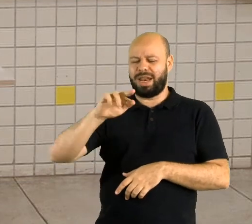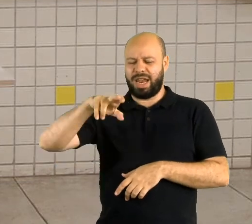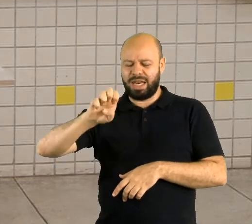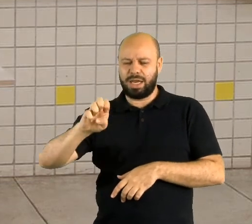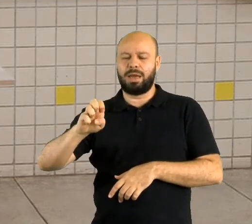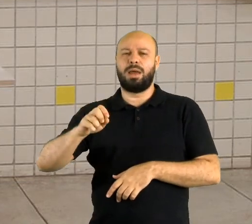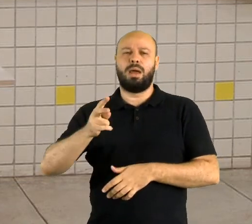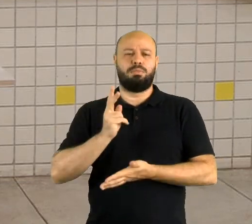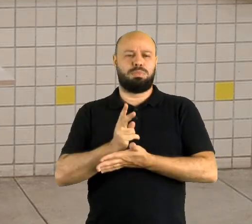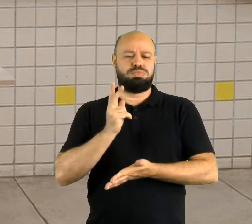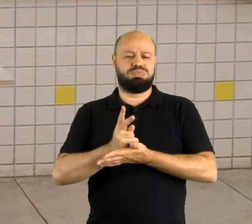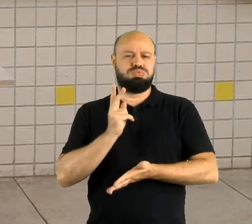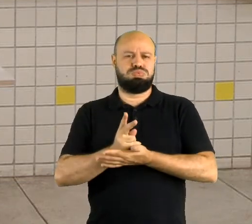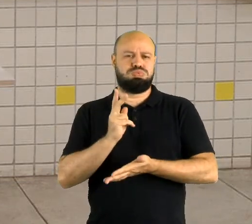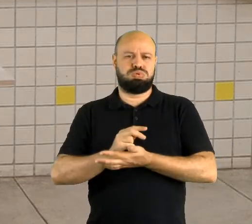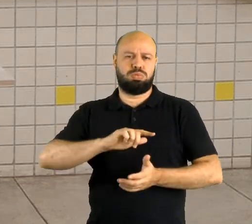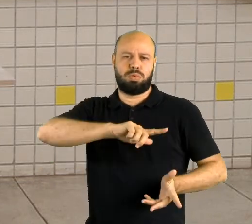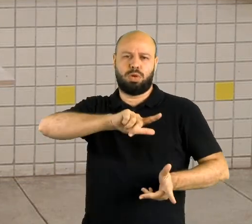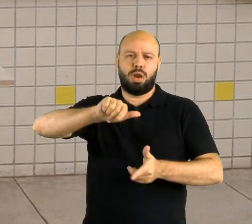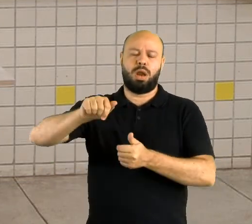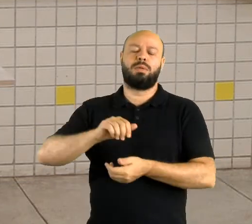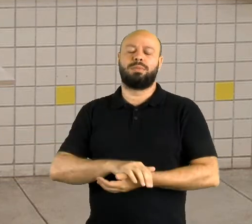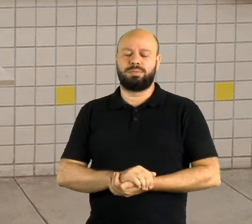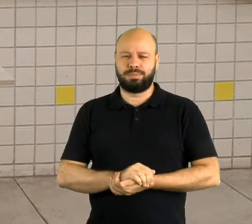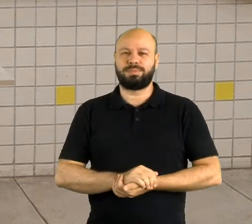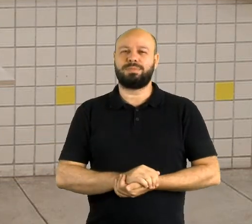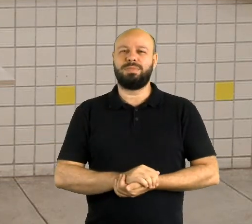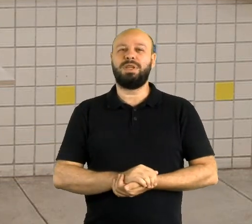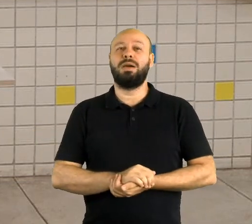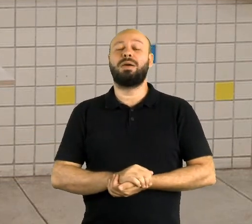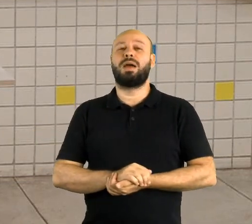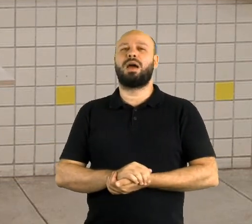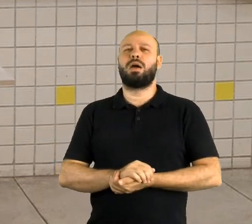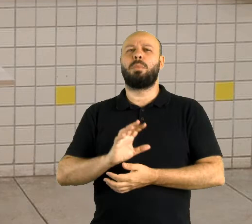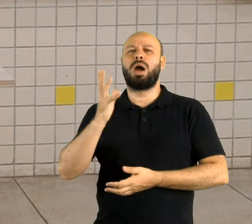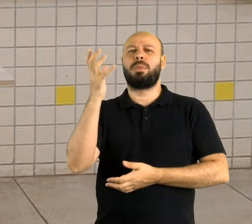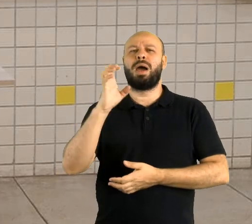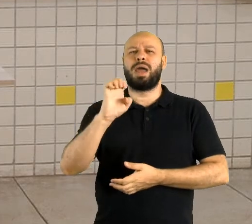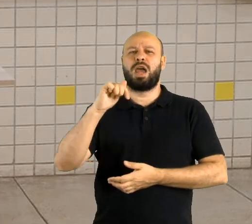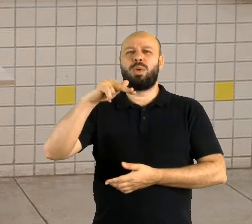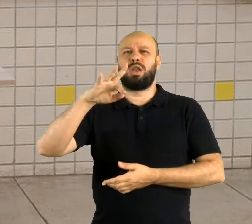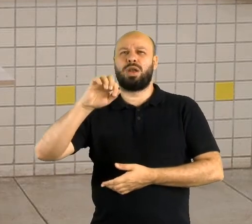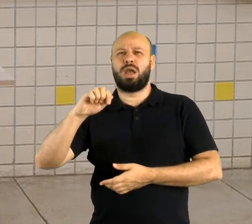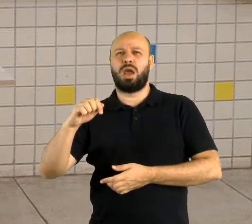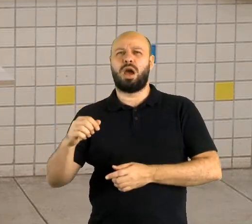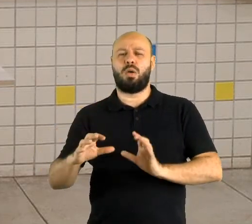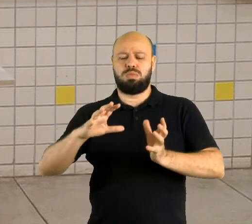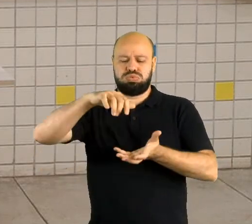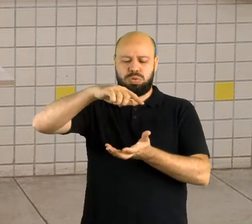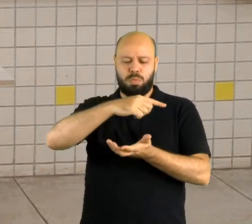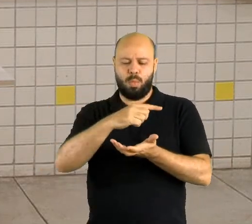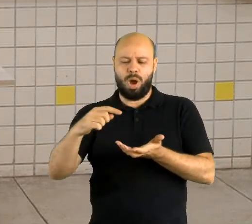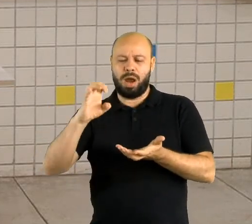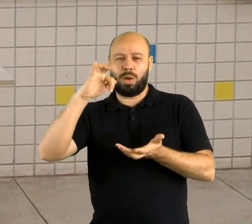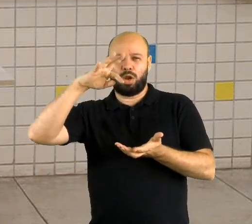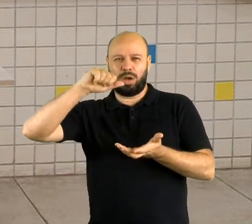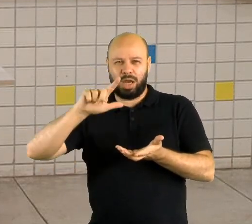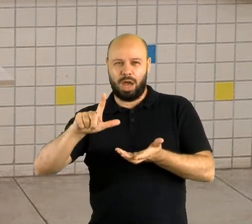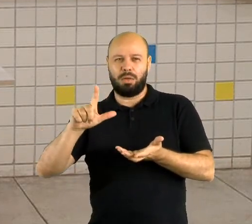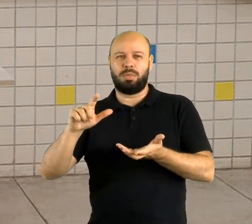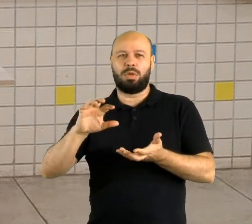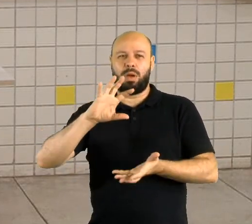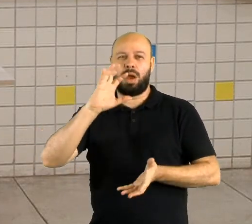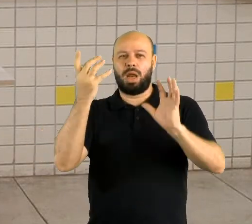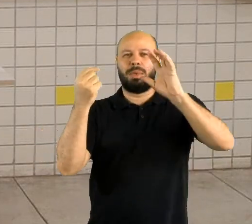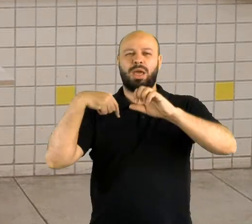né? Tem o clima equatorial. Nosso clima aqui do Tocantins é